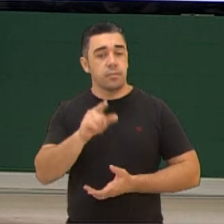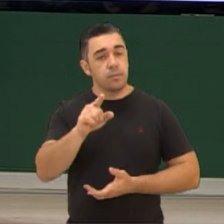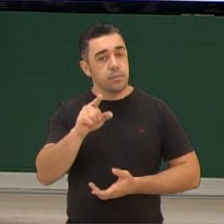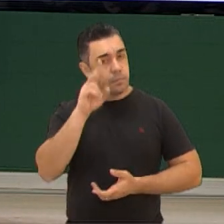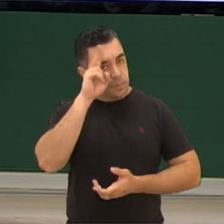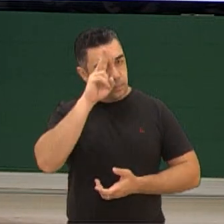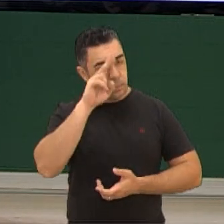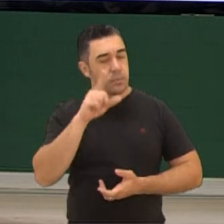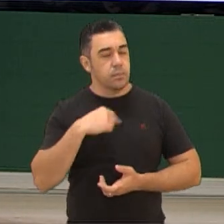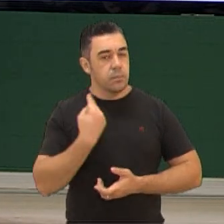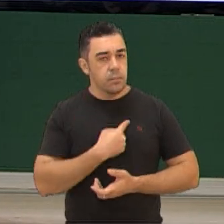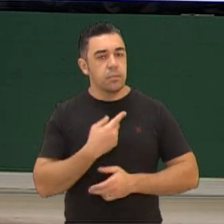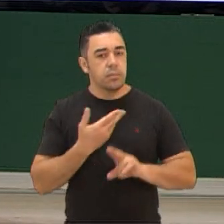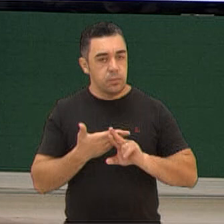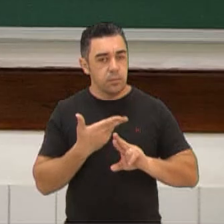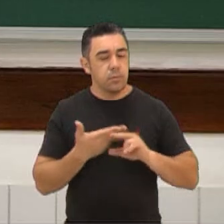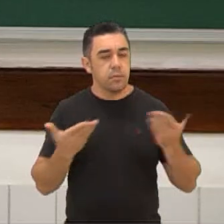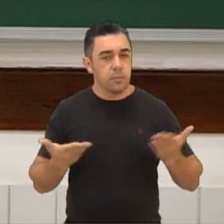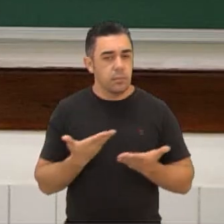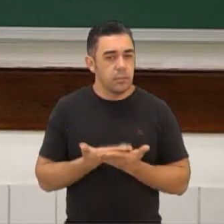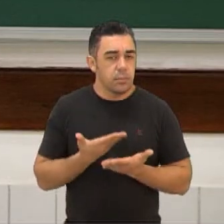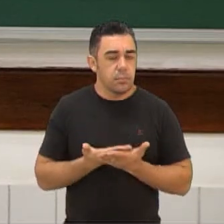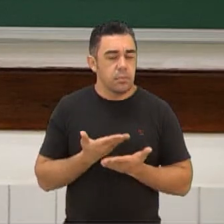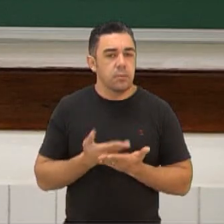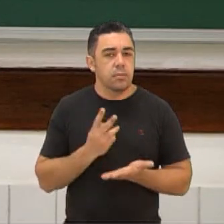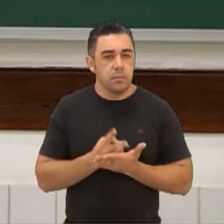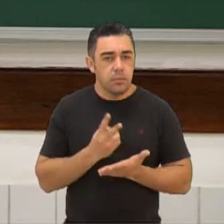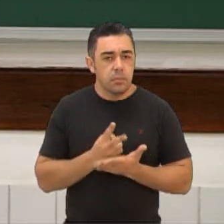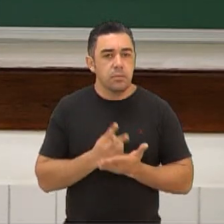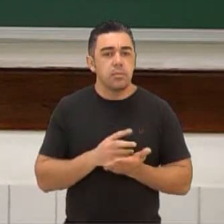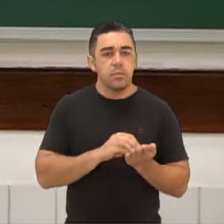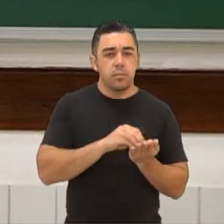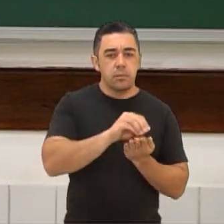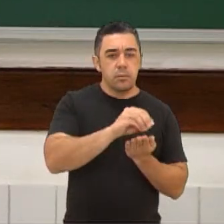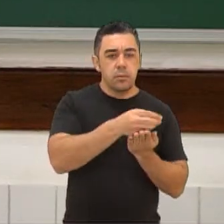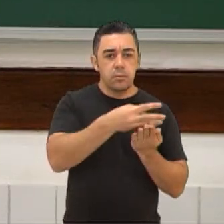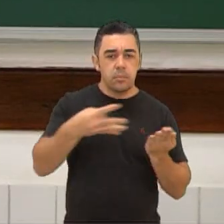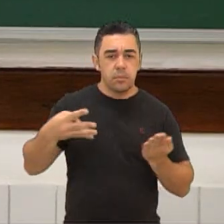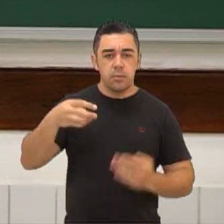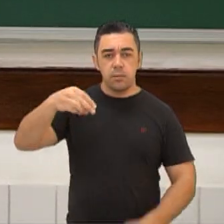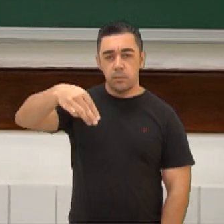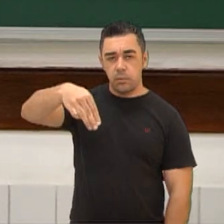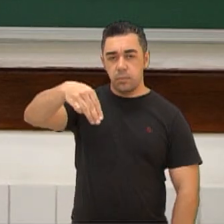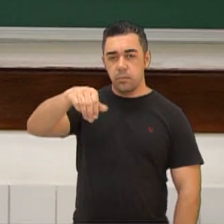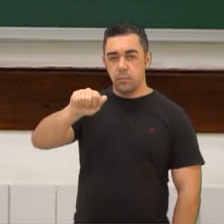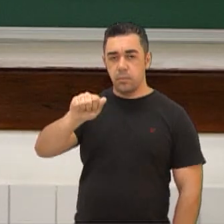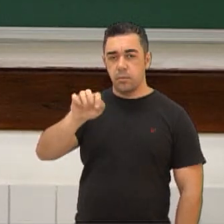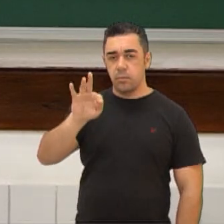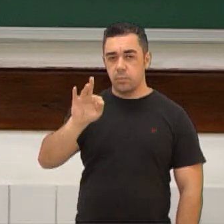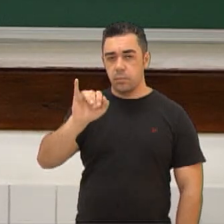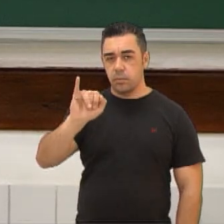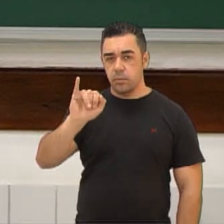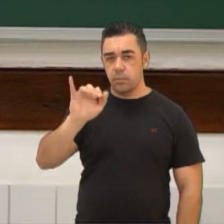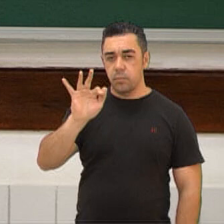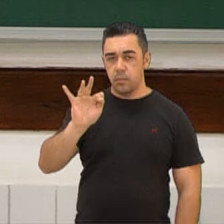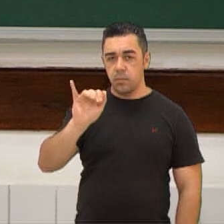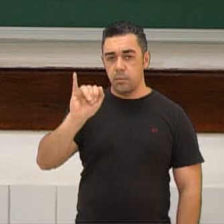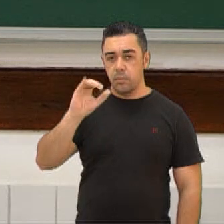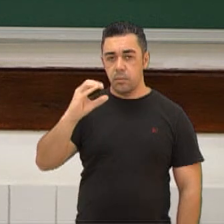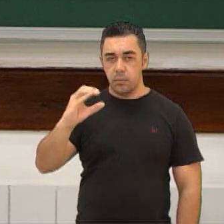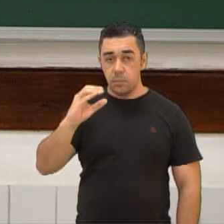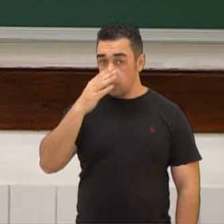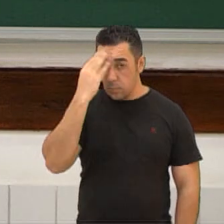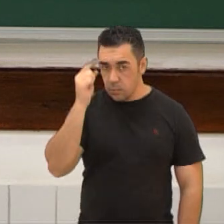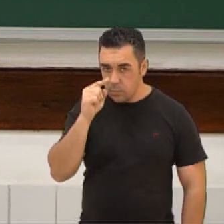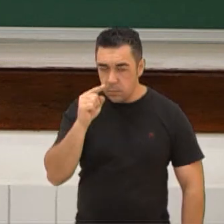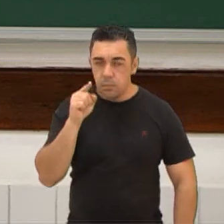Lembrando vocês que a gente está utilizando agora nas aulas a ferramenta chamada Matific. Não esqueçam de acessar o